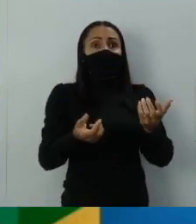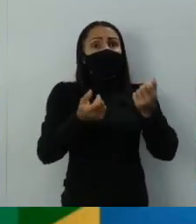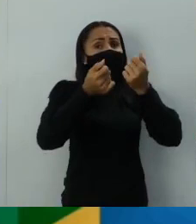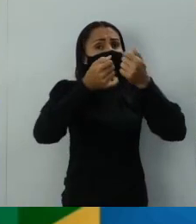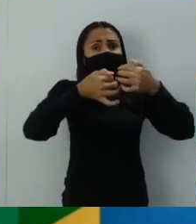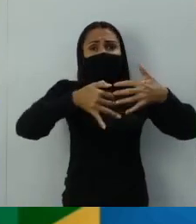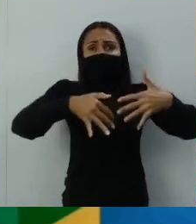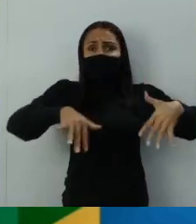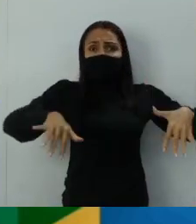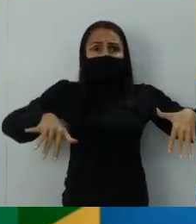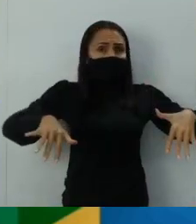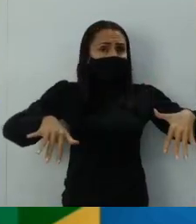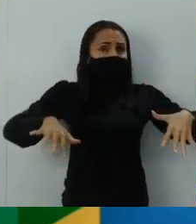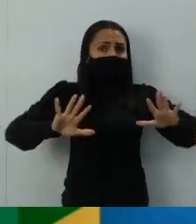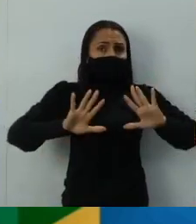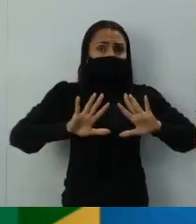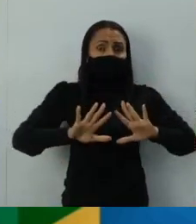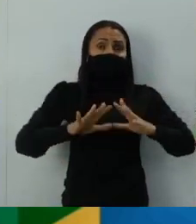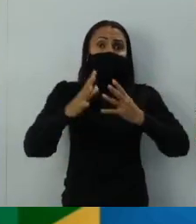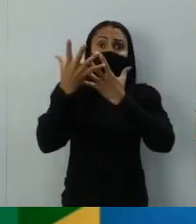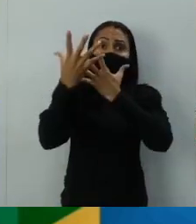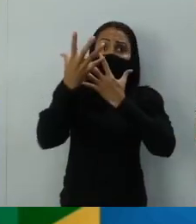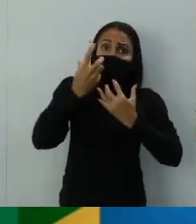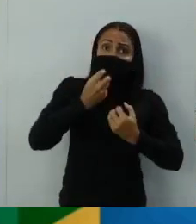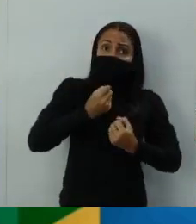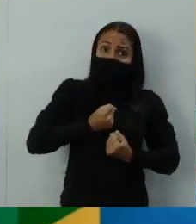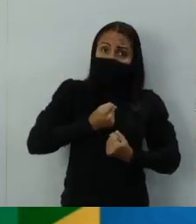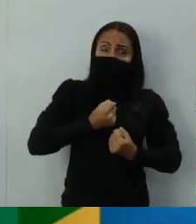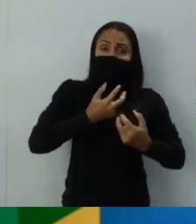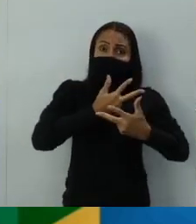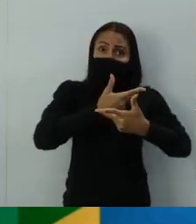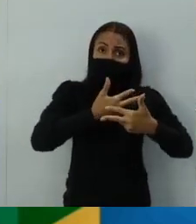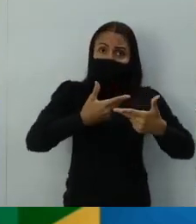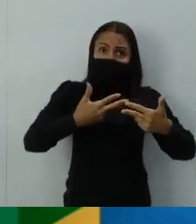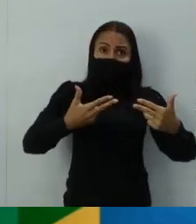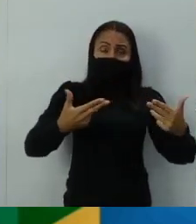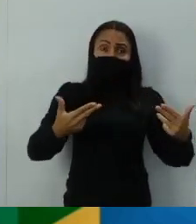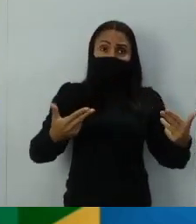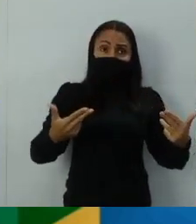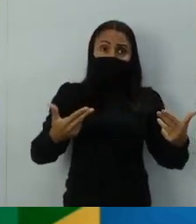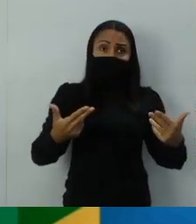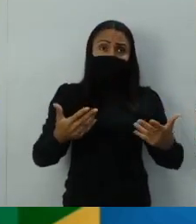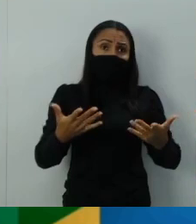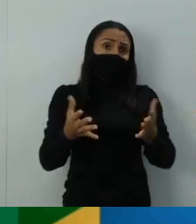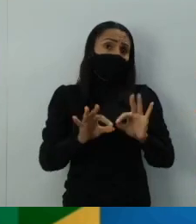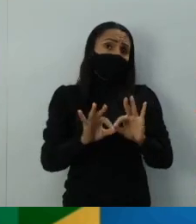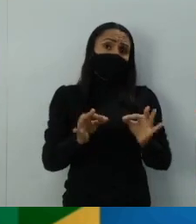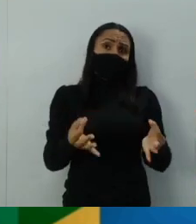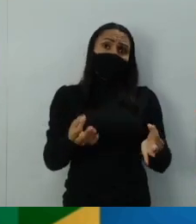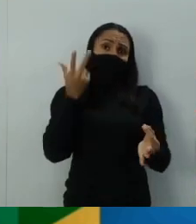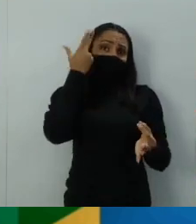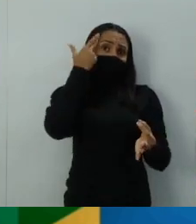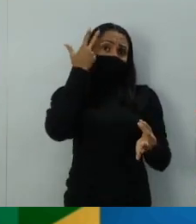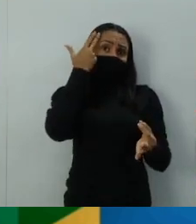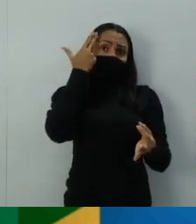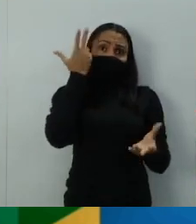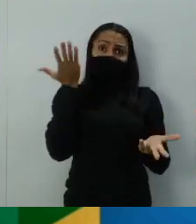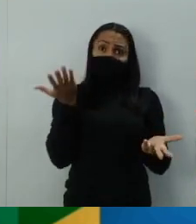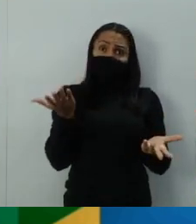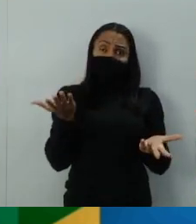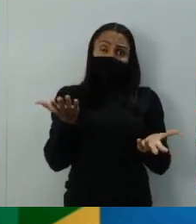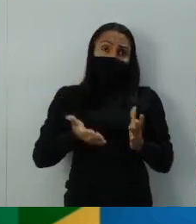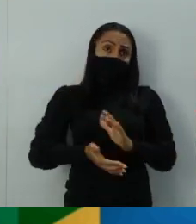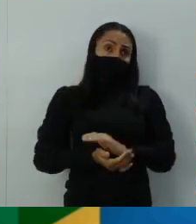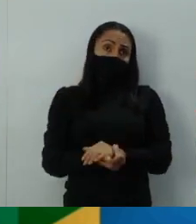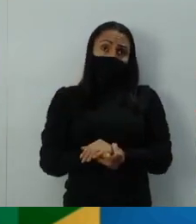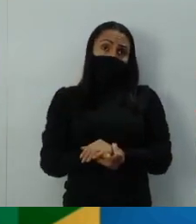como aceitar as coisas como sendo simplesmente natural, como realmente deveria acontecer, sem